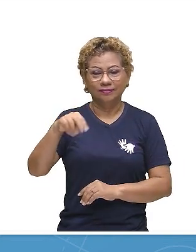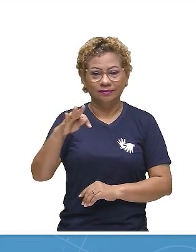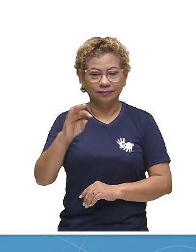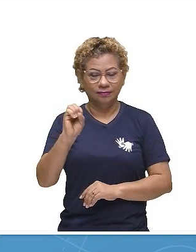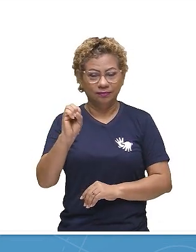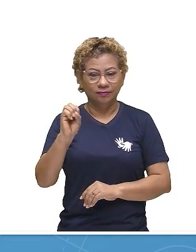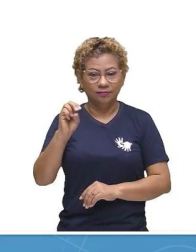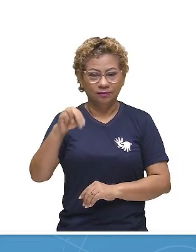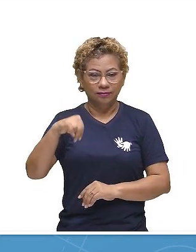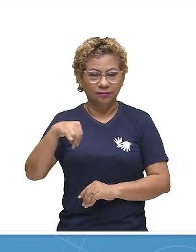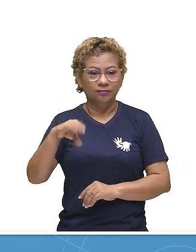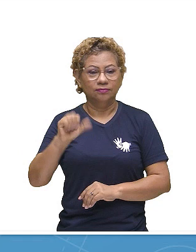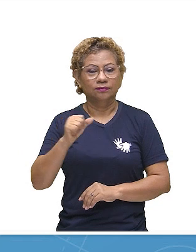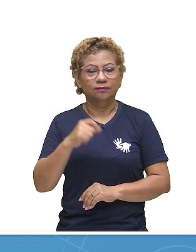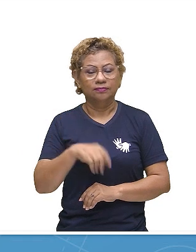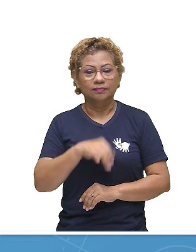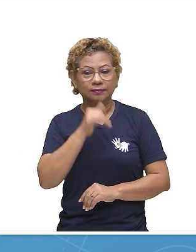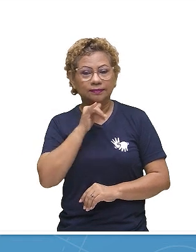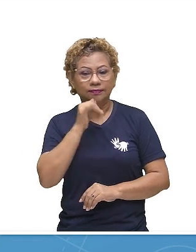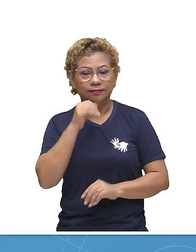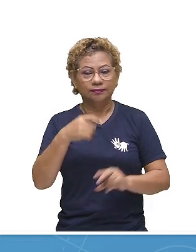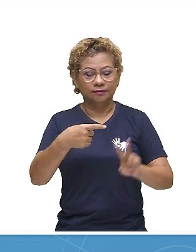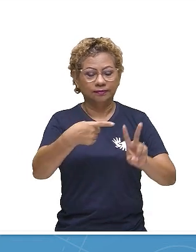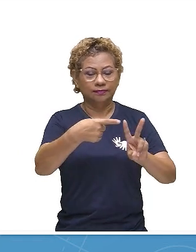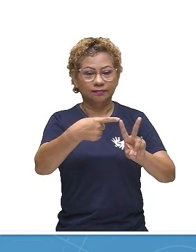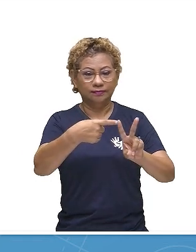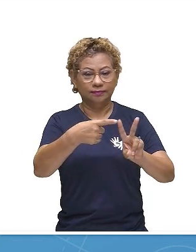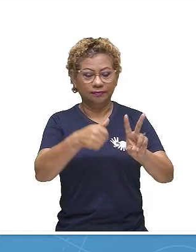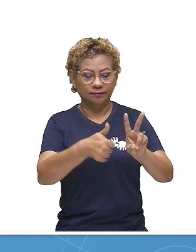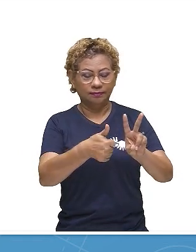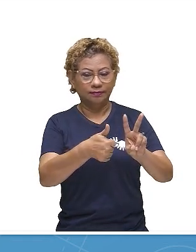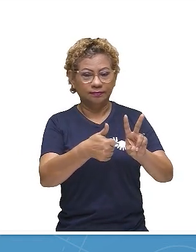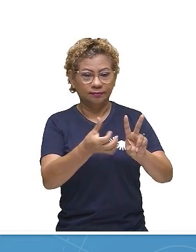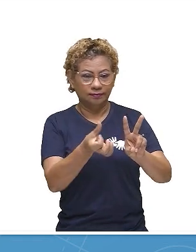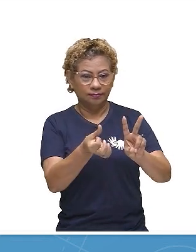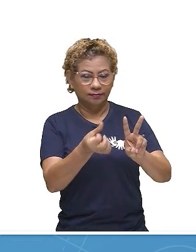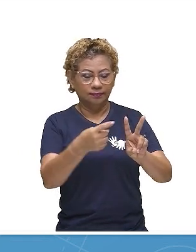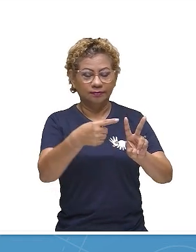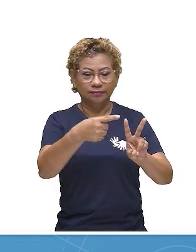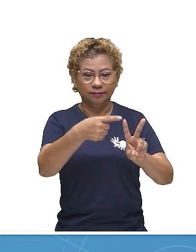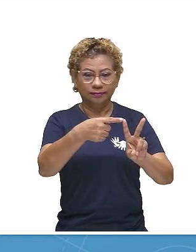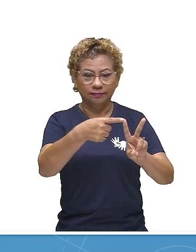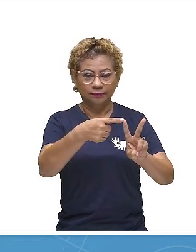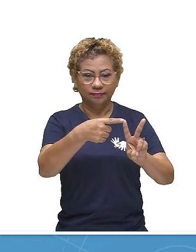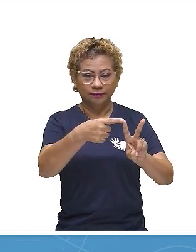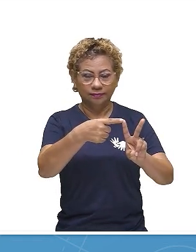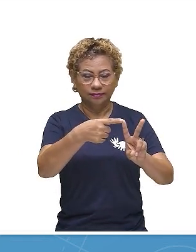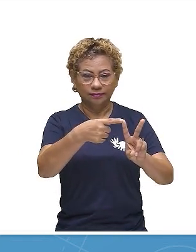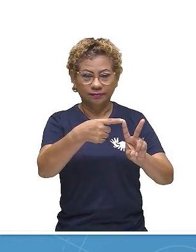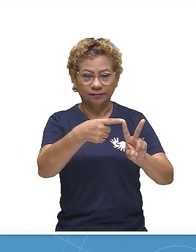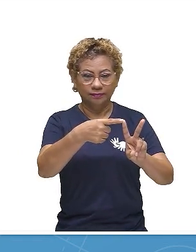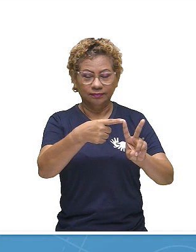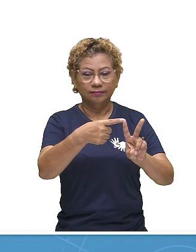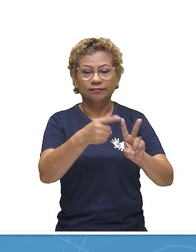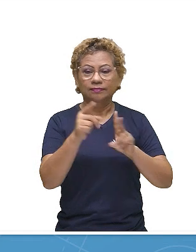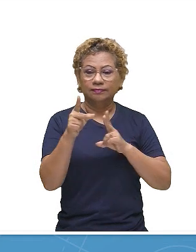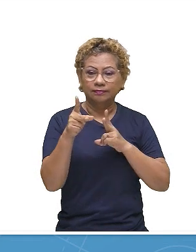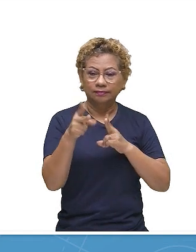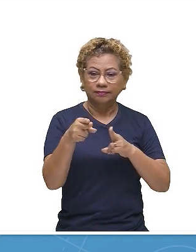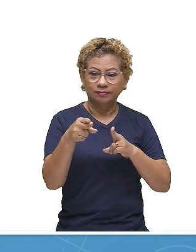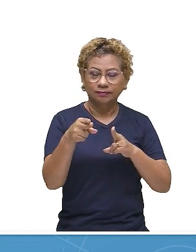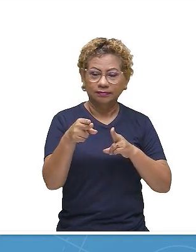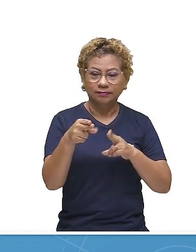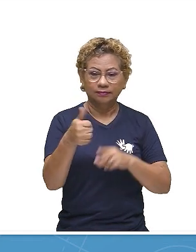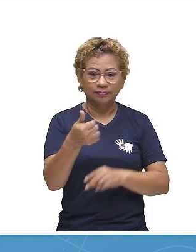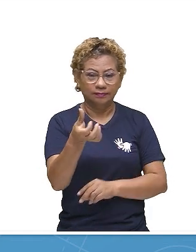caso aqui, nós vamos encontrar um número que, elevado ao quadrado, é igual a